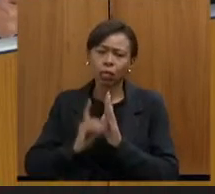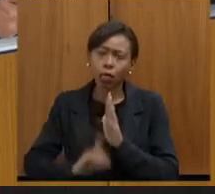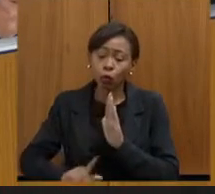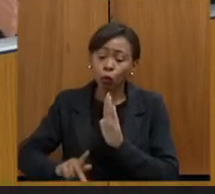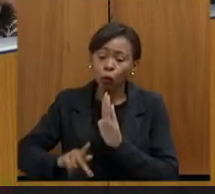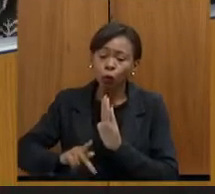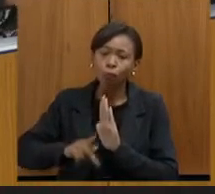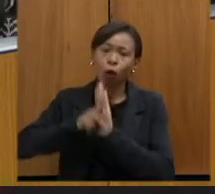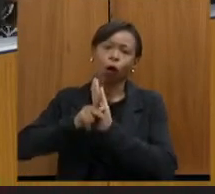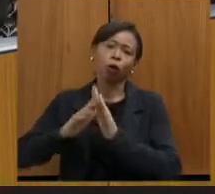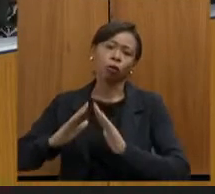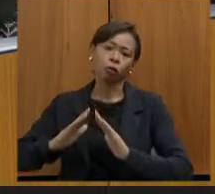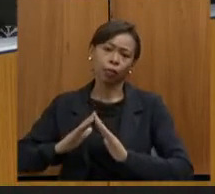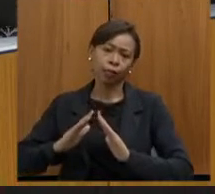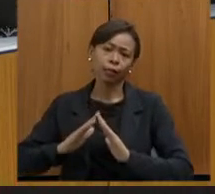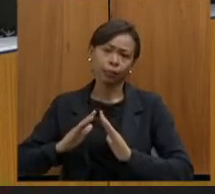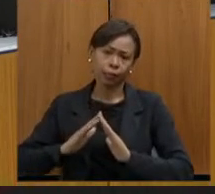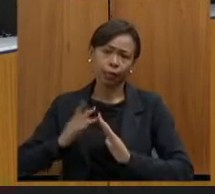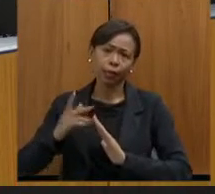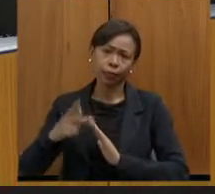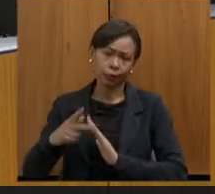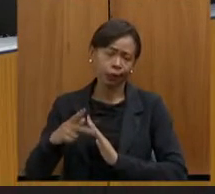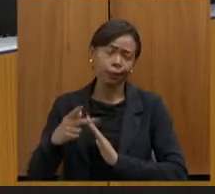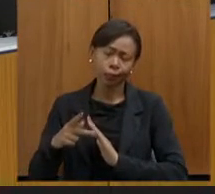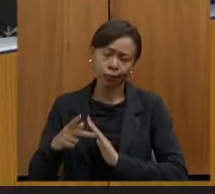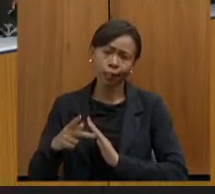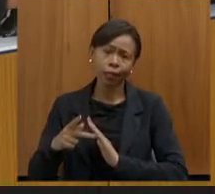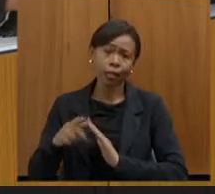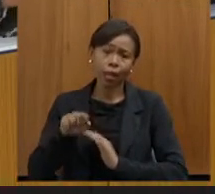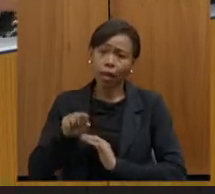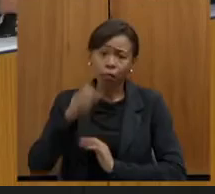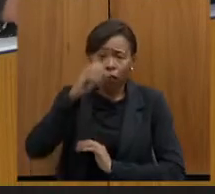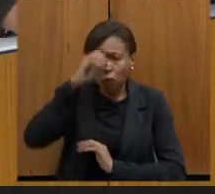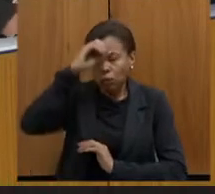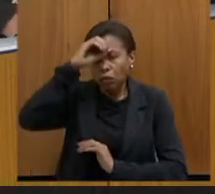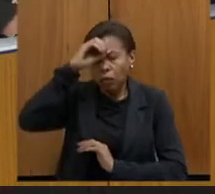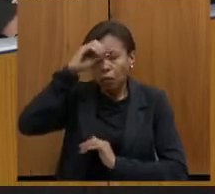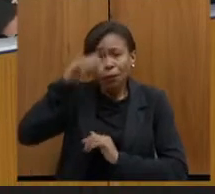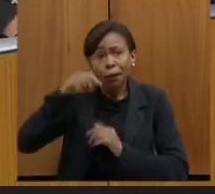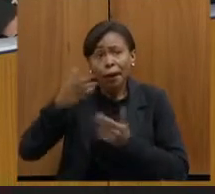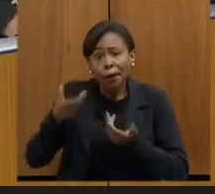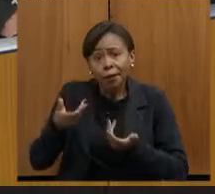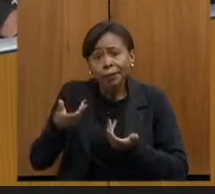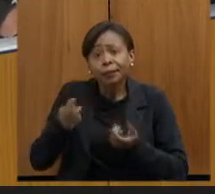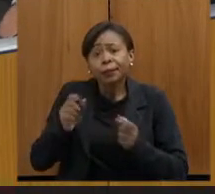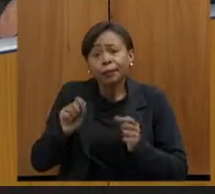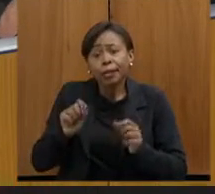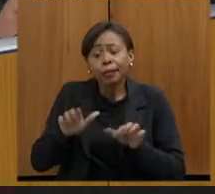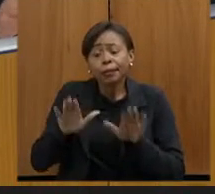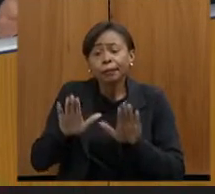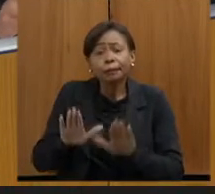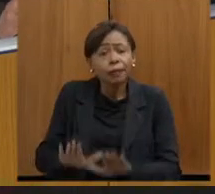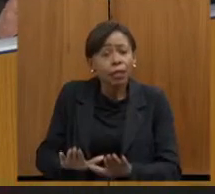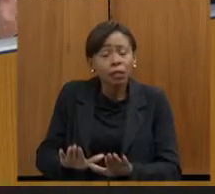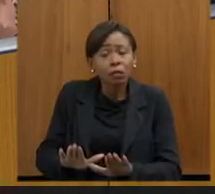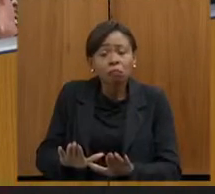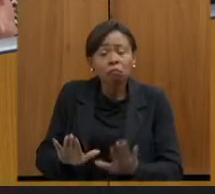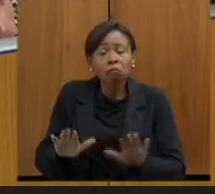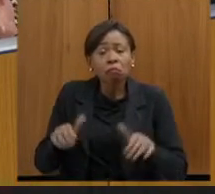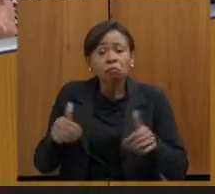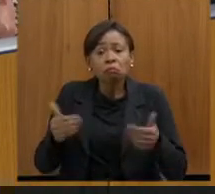posse ali, da propriedade que ela tem, e fica ali sem